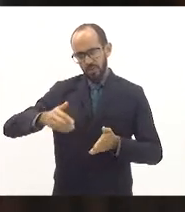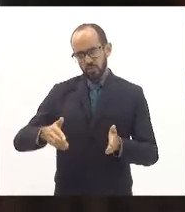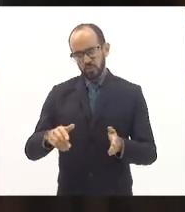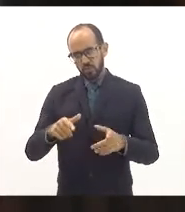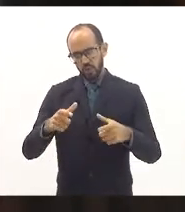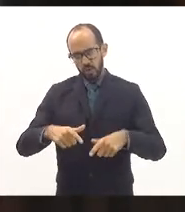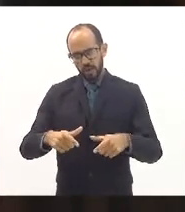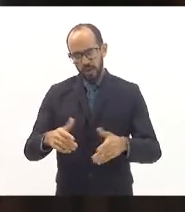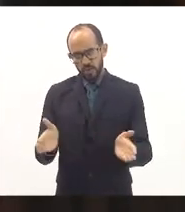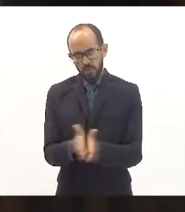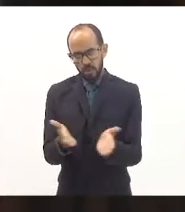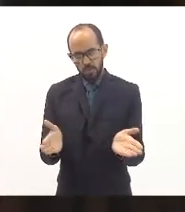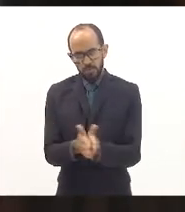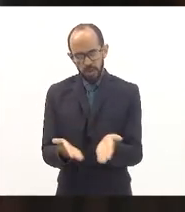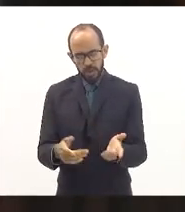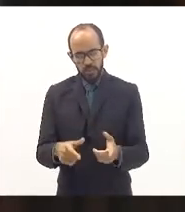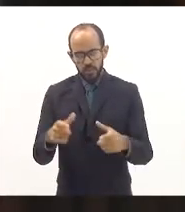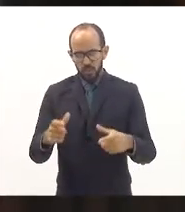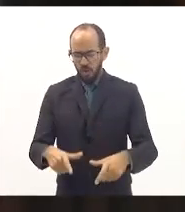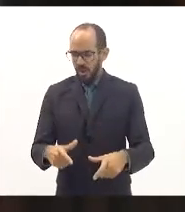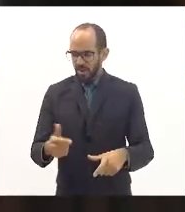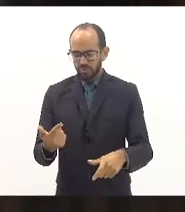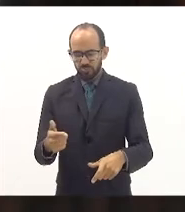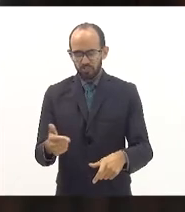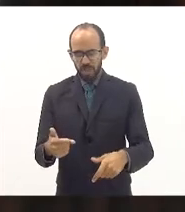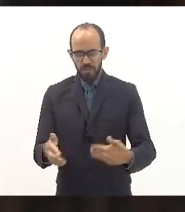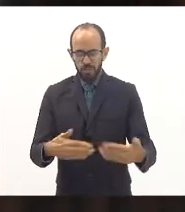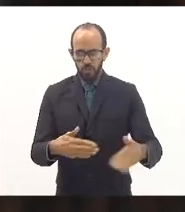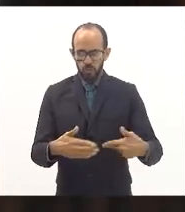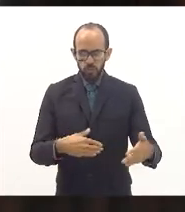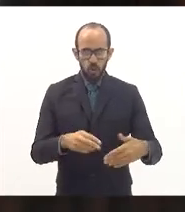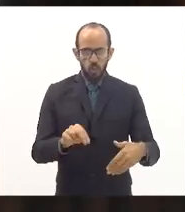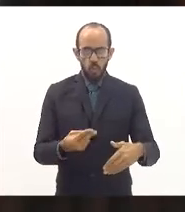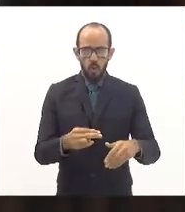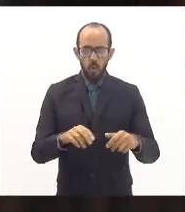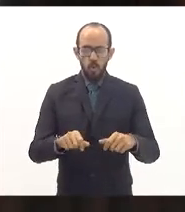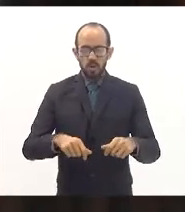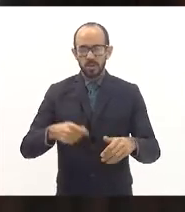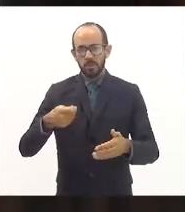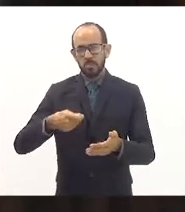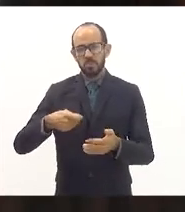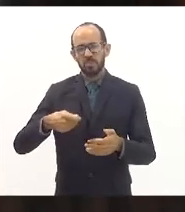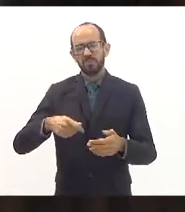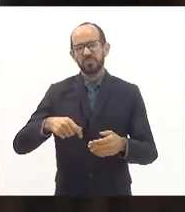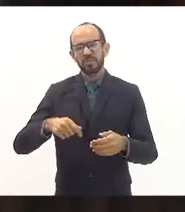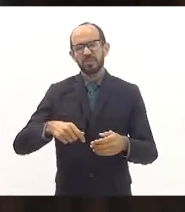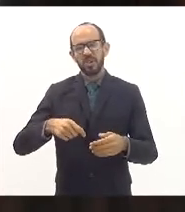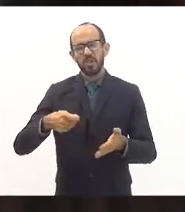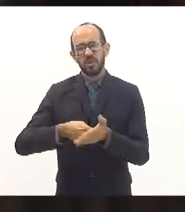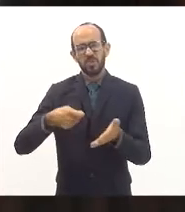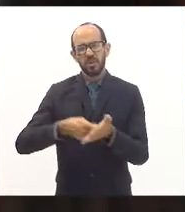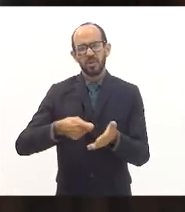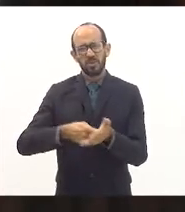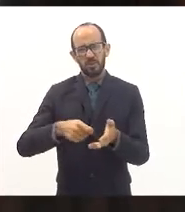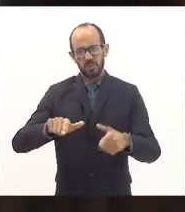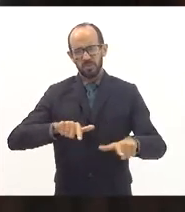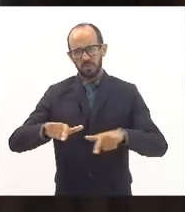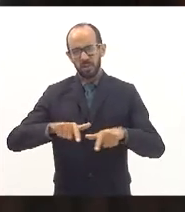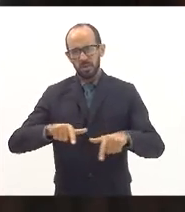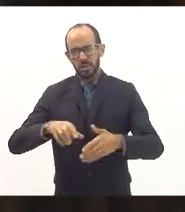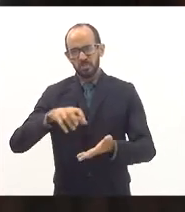pobreza, ocupando áreas improdutivas ou sendo cruelmente explorados em benefício de setores